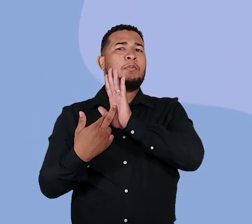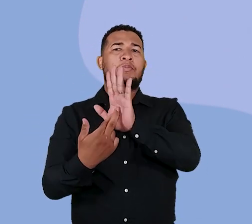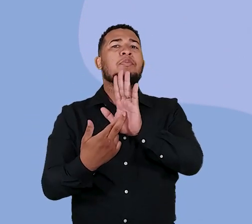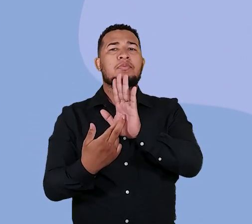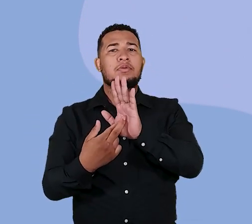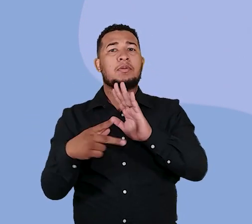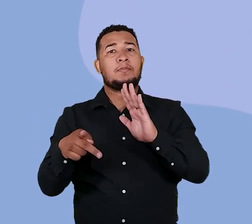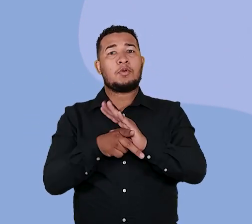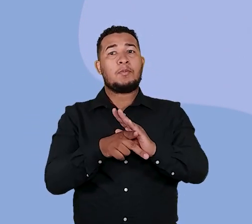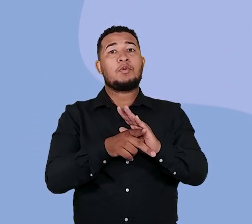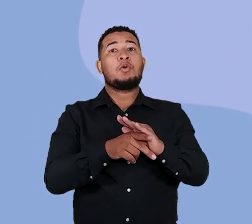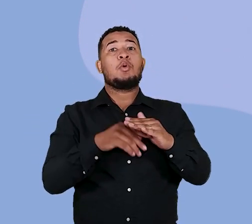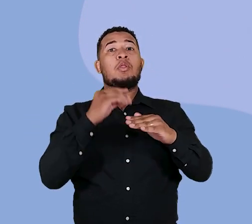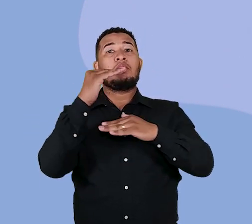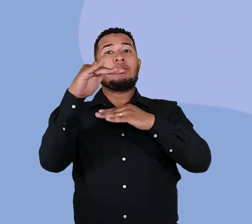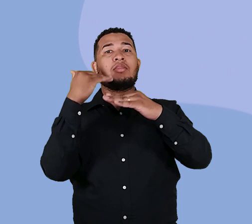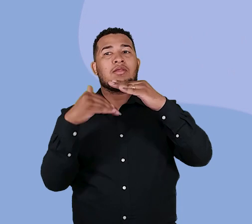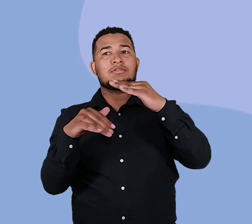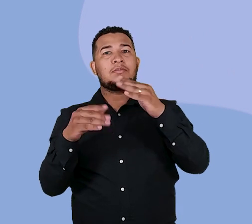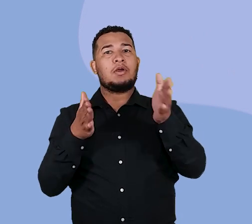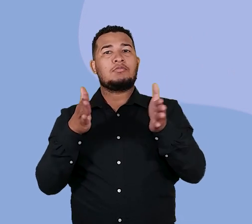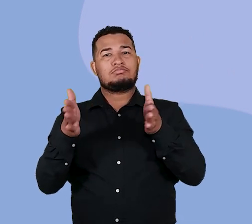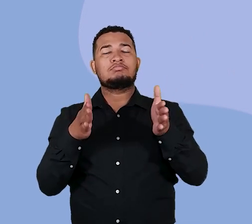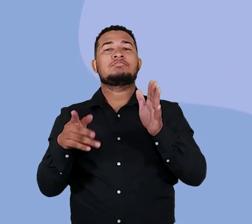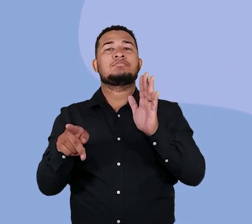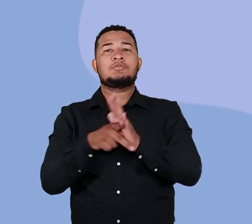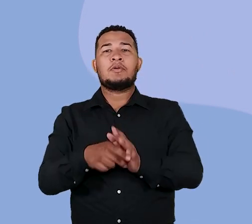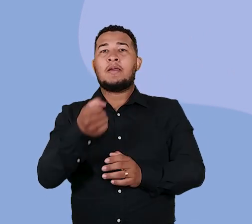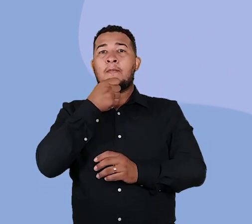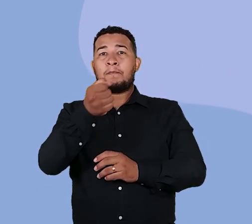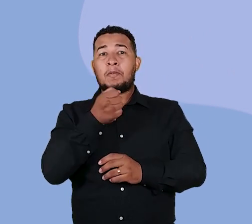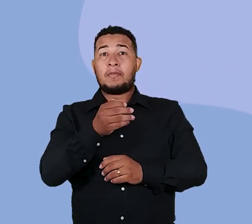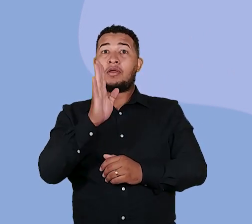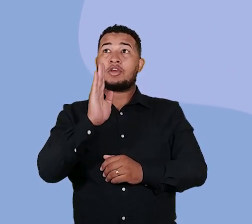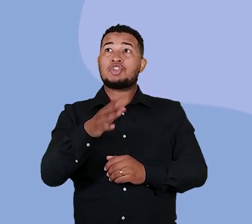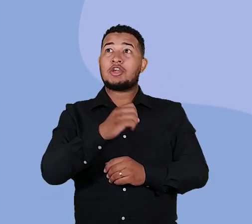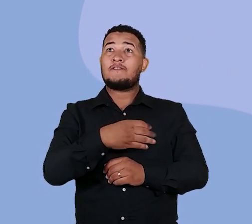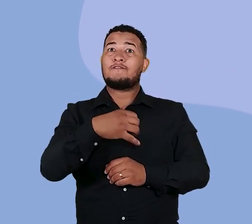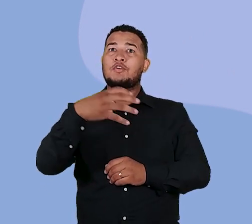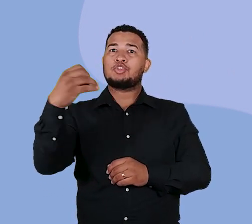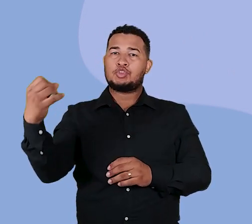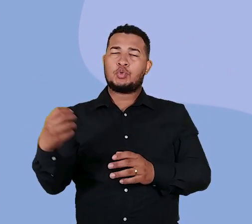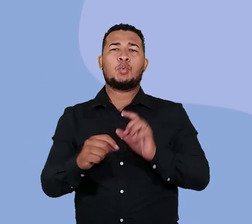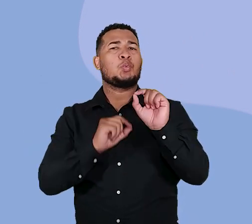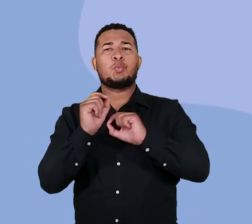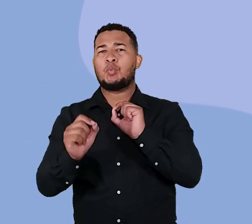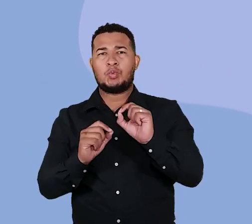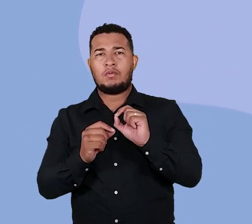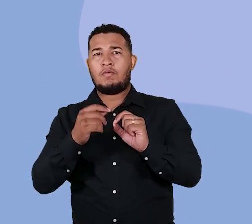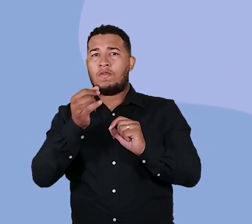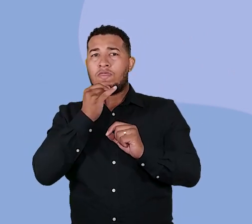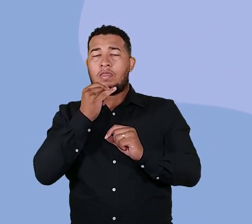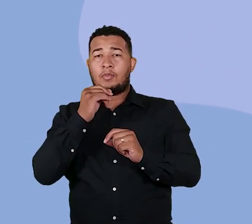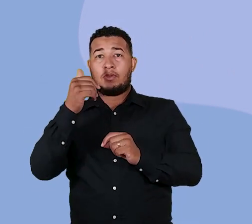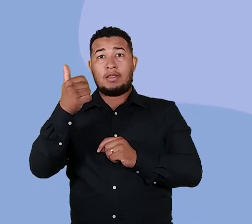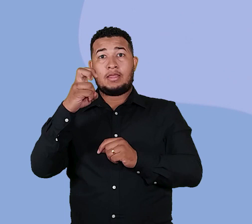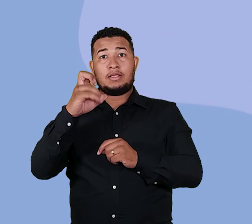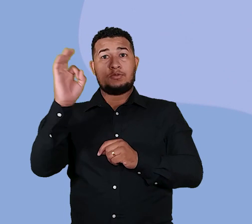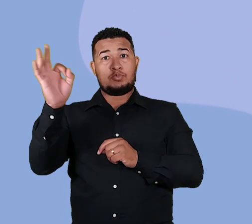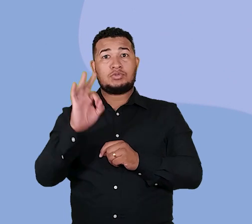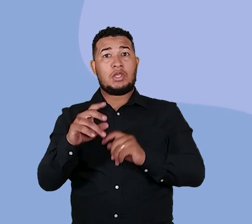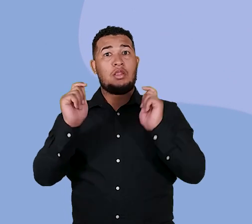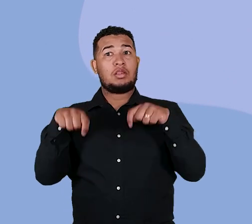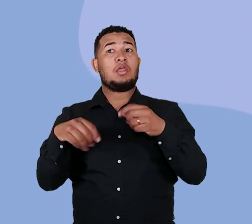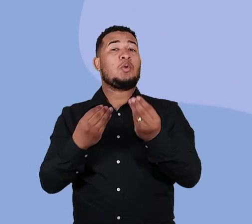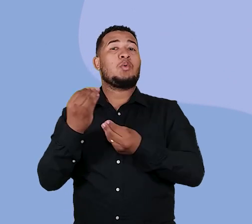representação decimal da parte desses entrevistados que já viajou para o exterior? Ou seja, 15% pode